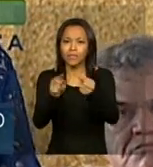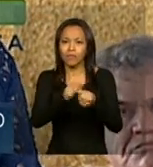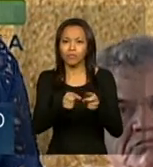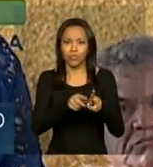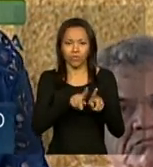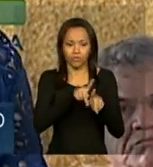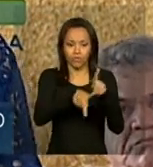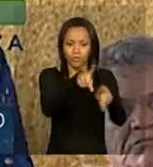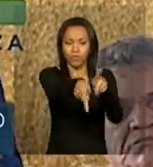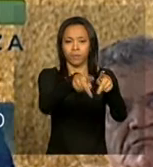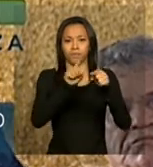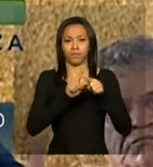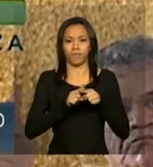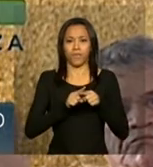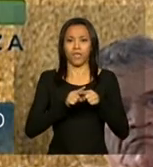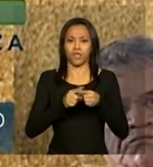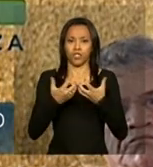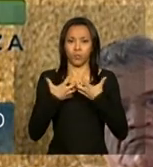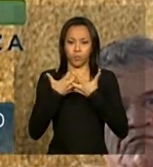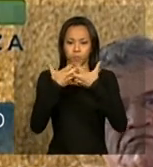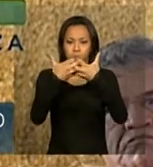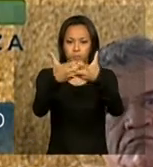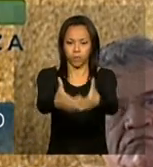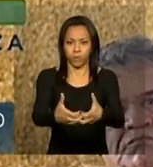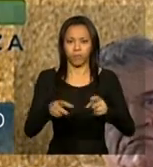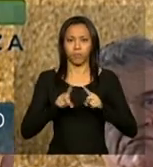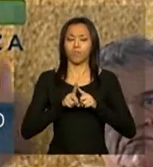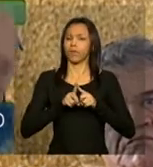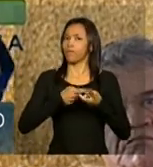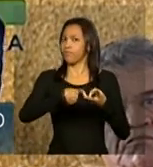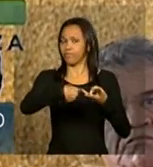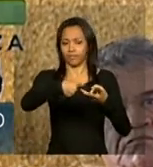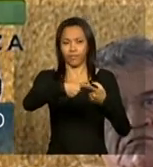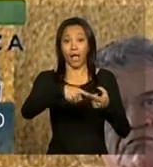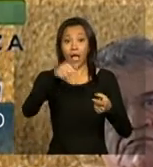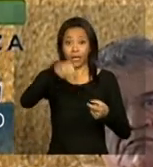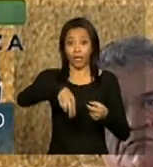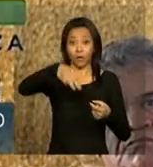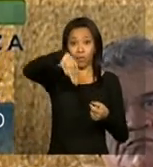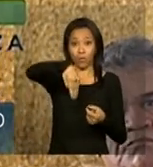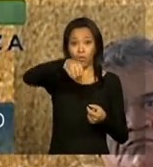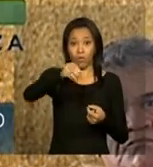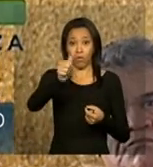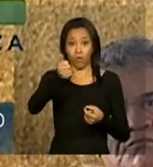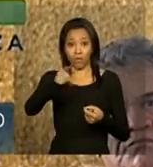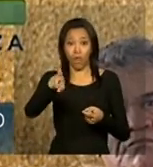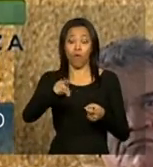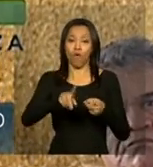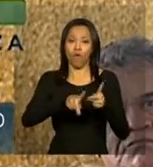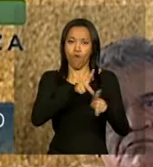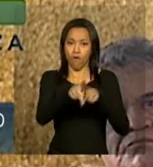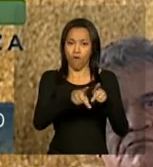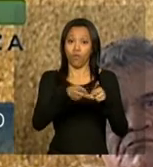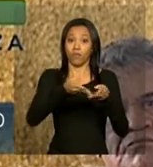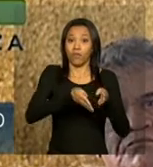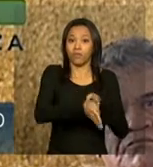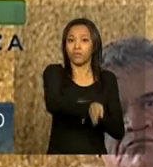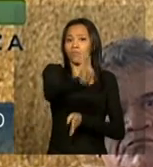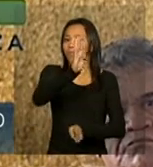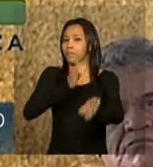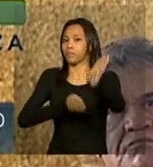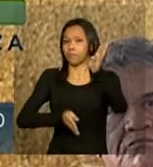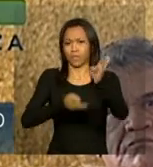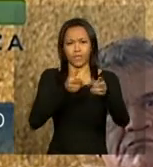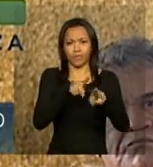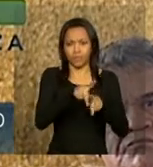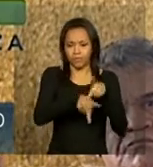efetiva. Aqui nós vamos ter de explorar o modal ferroviário que o Brasil sempre